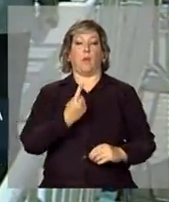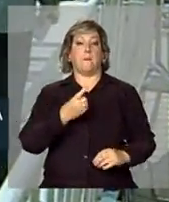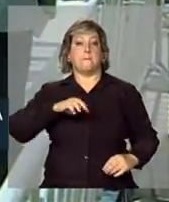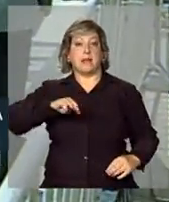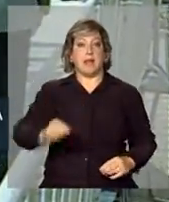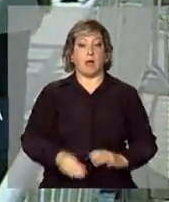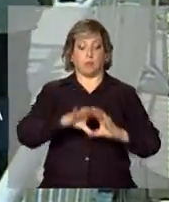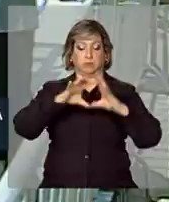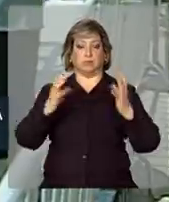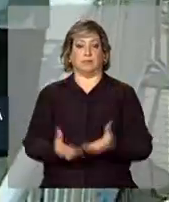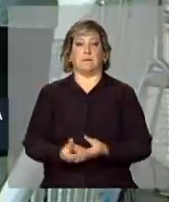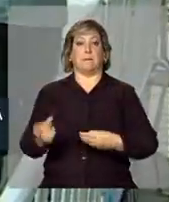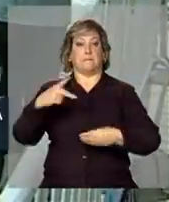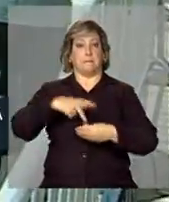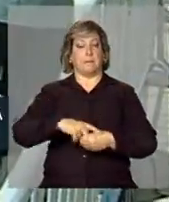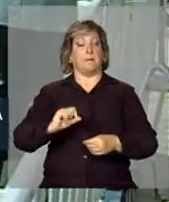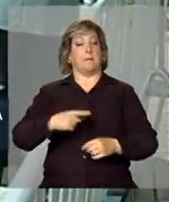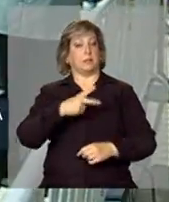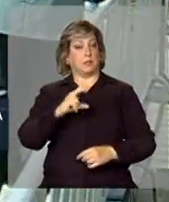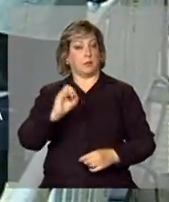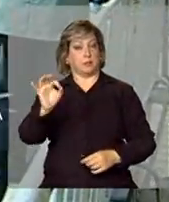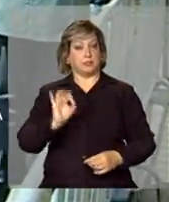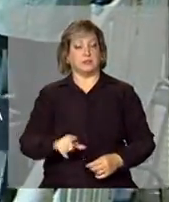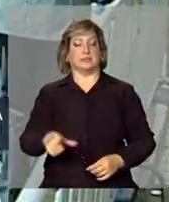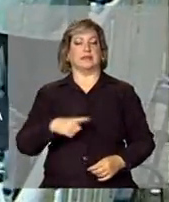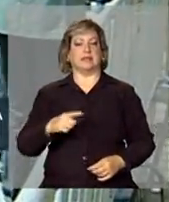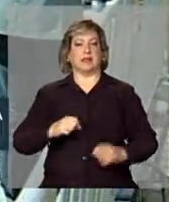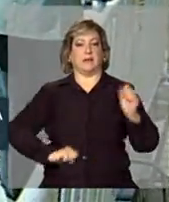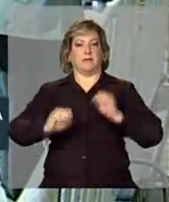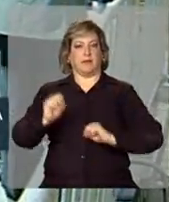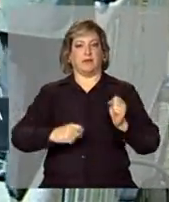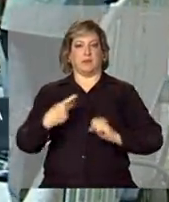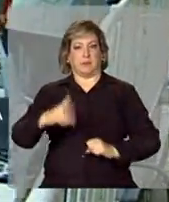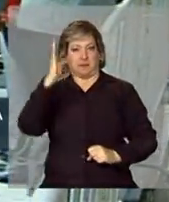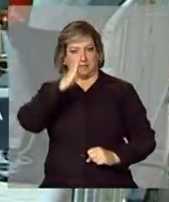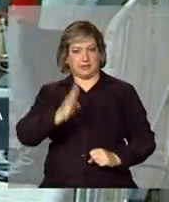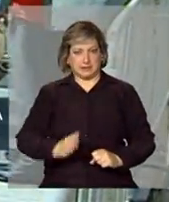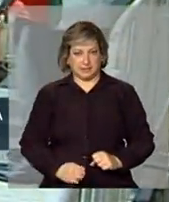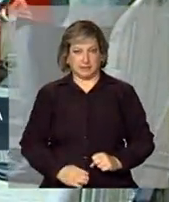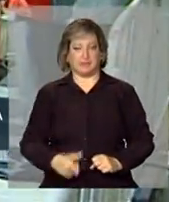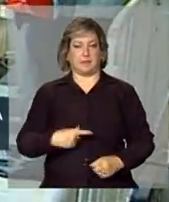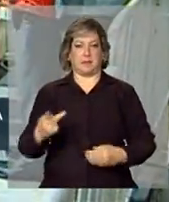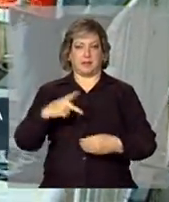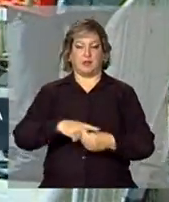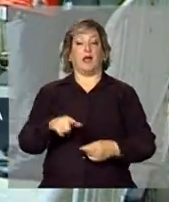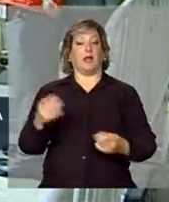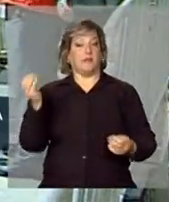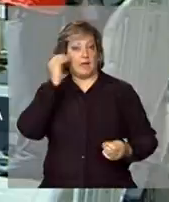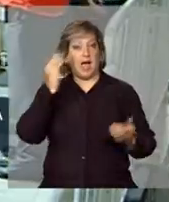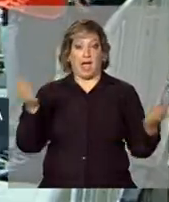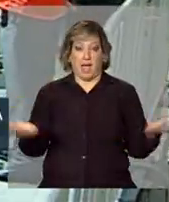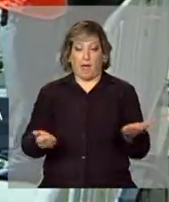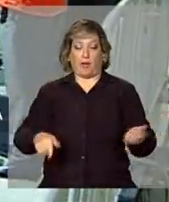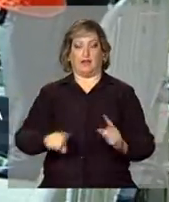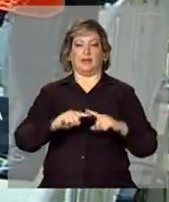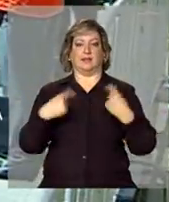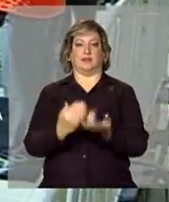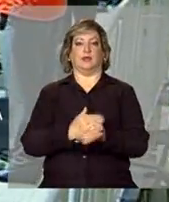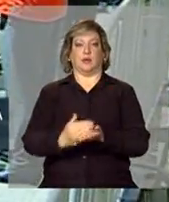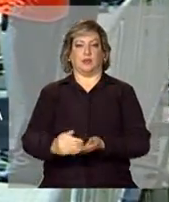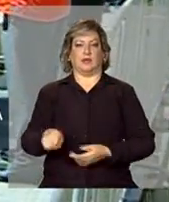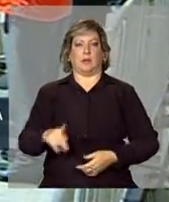petróleo metade da produção diária brasileira acompanha ade que começa neste momento no porto